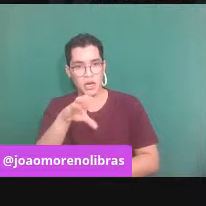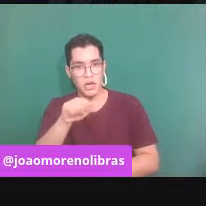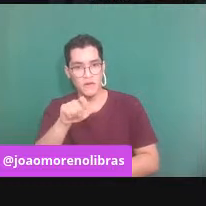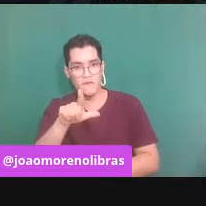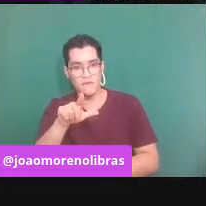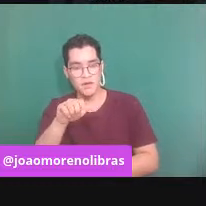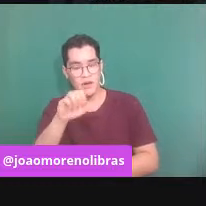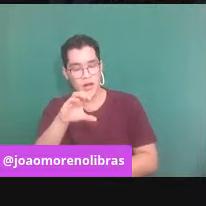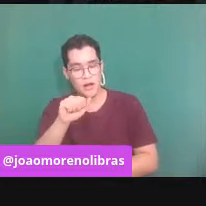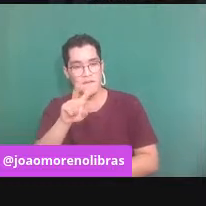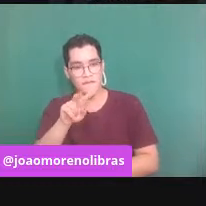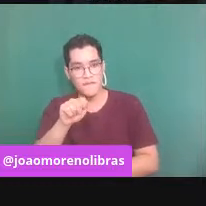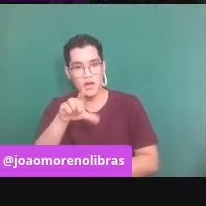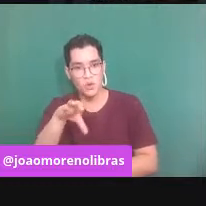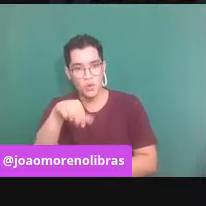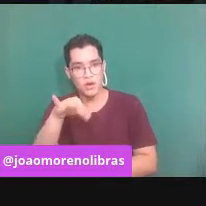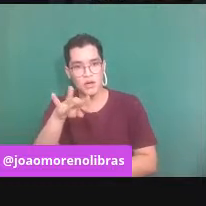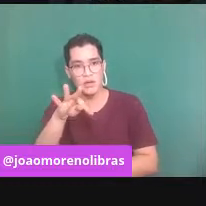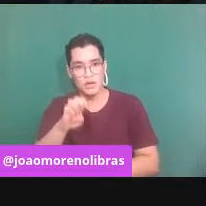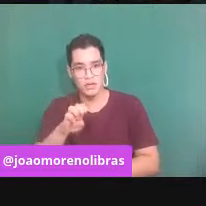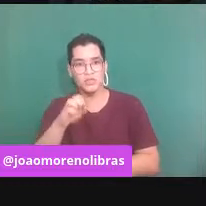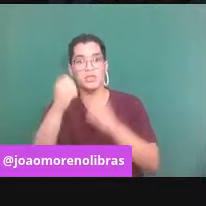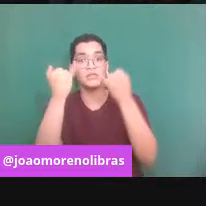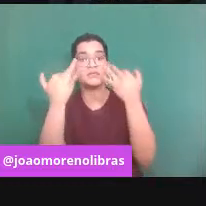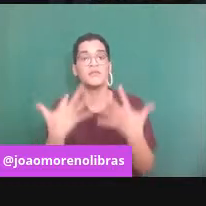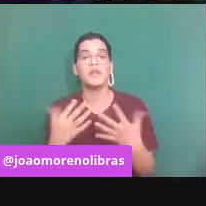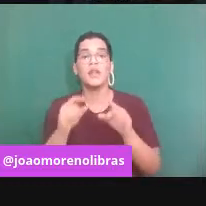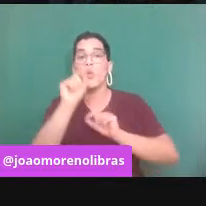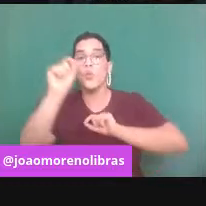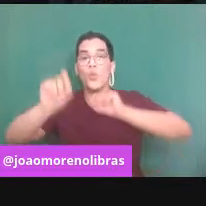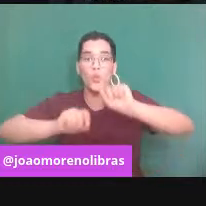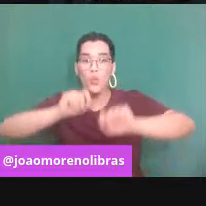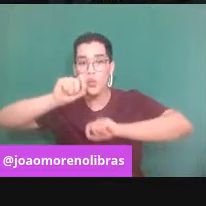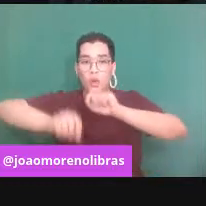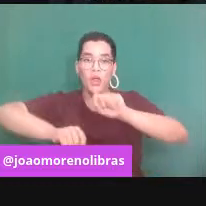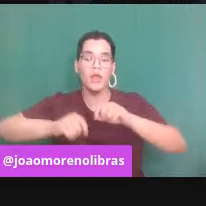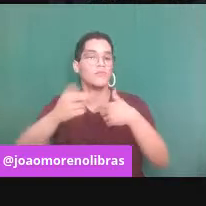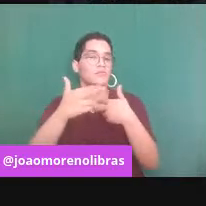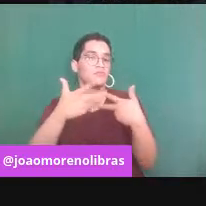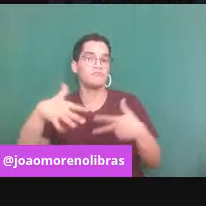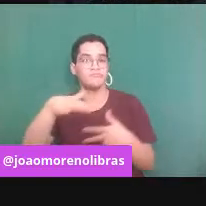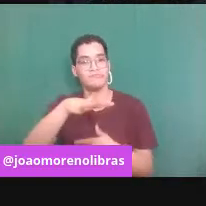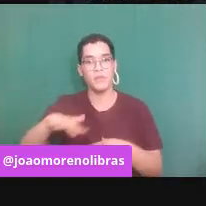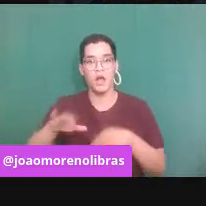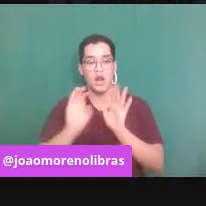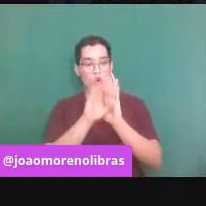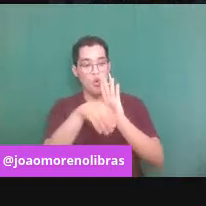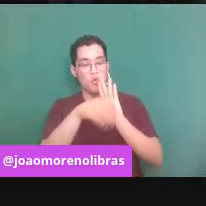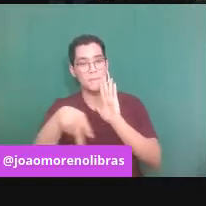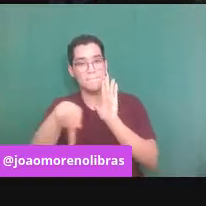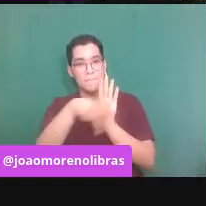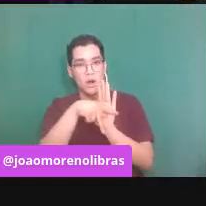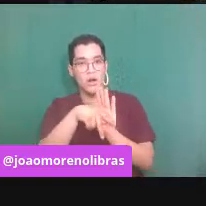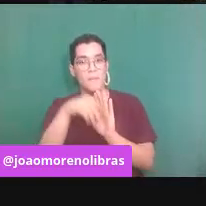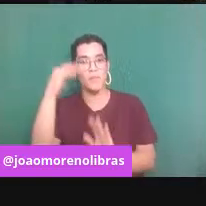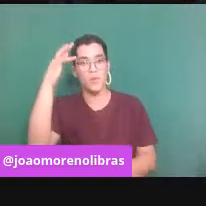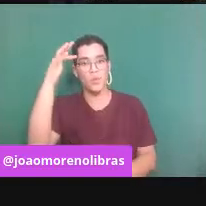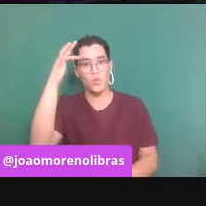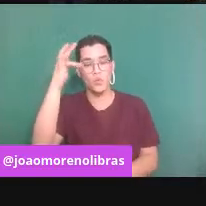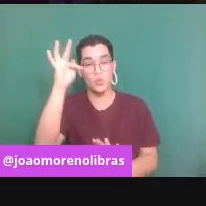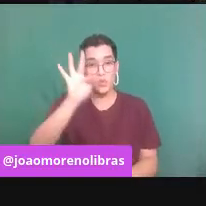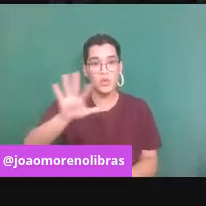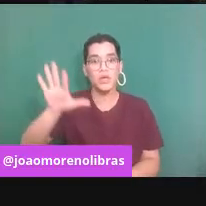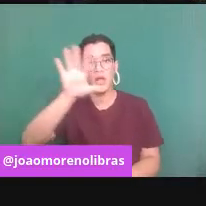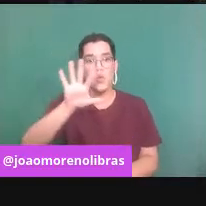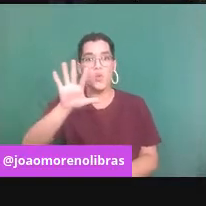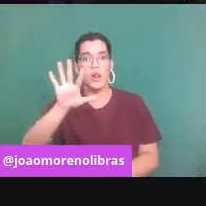muito essa preocupação de conceito, de texto, das relações de interação, né? E acho que é aqui uma visão que